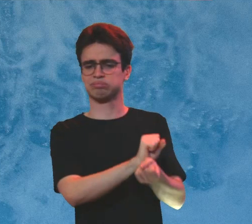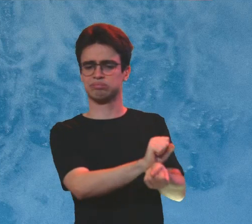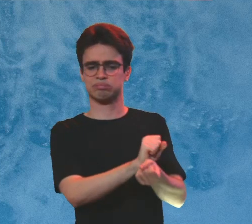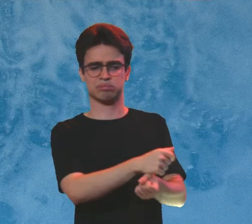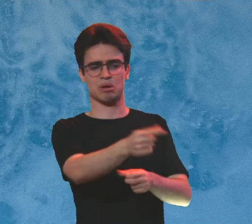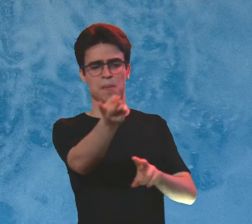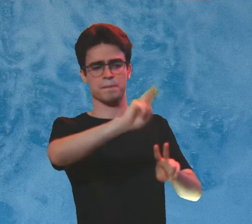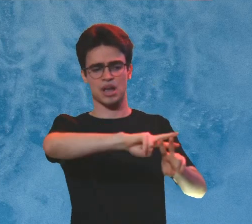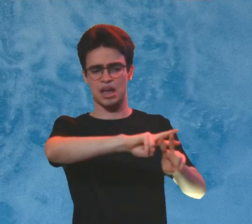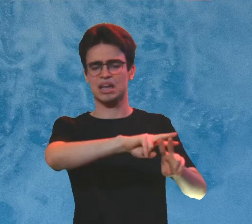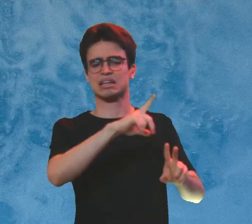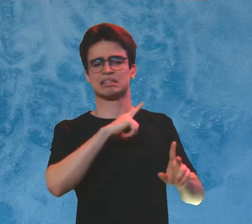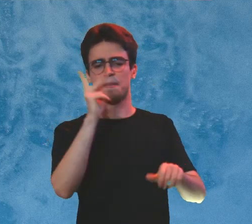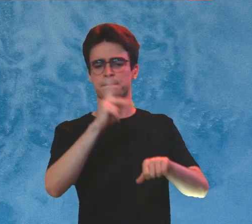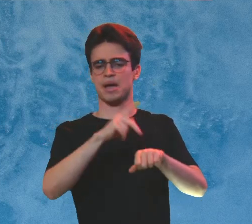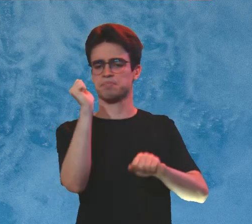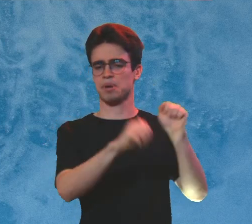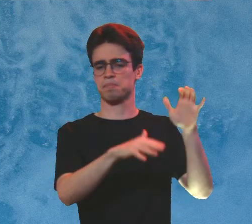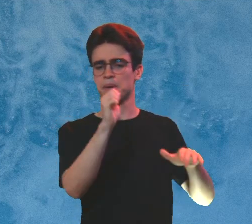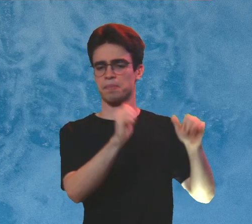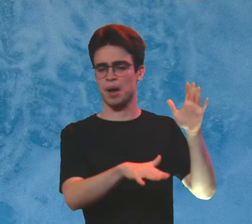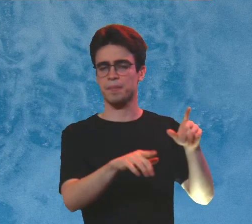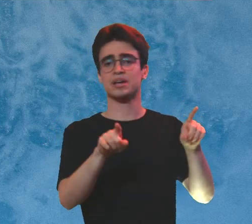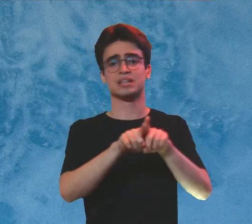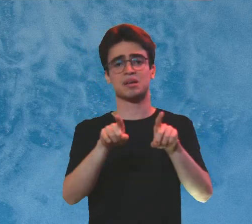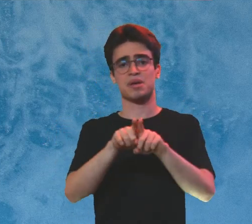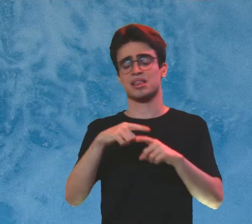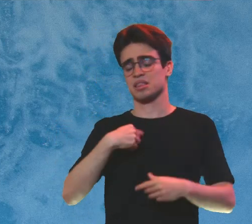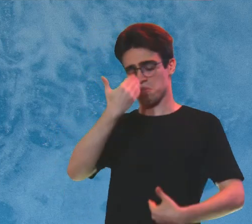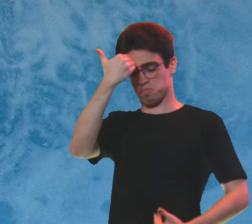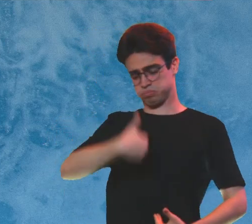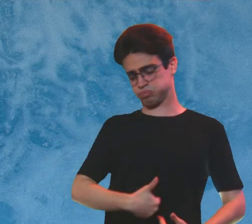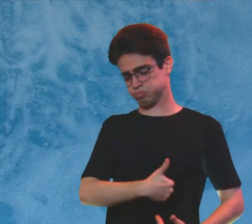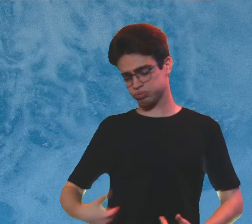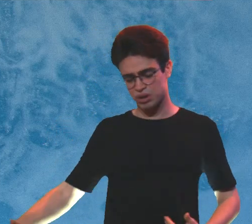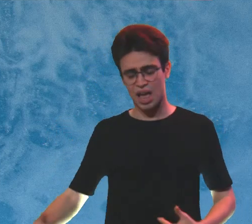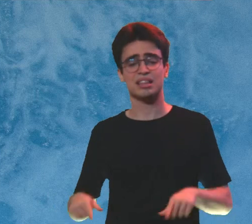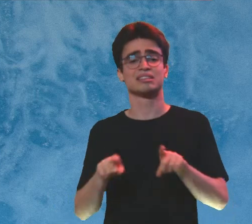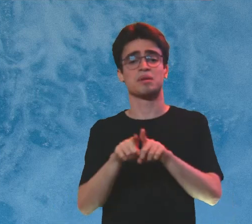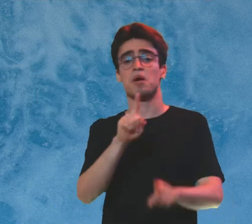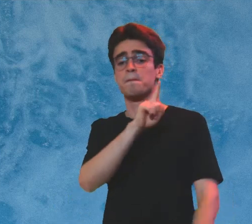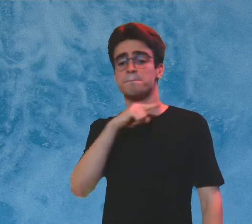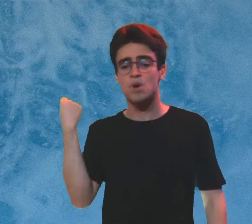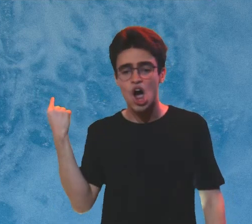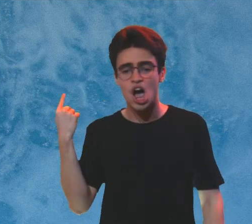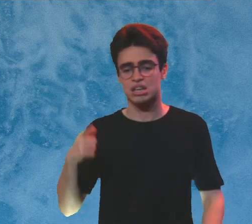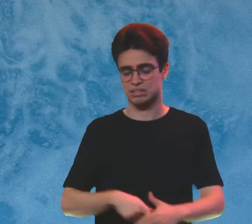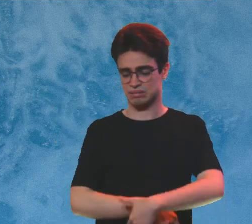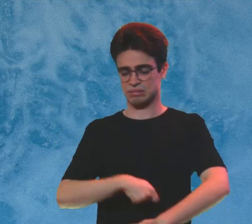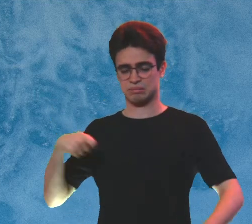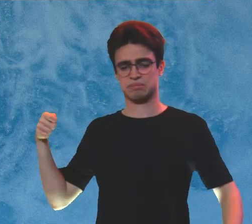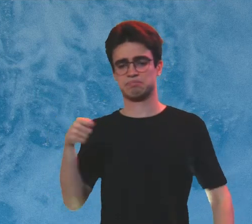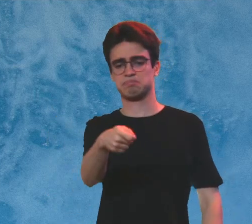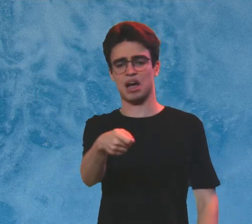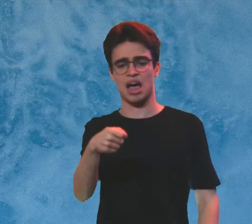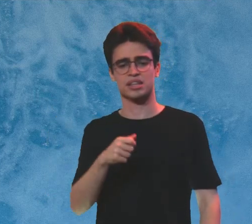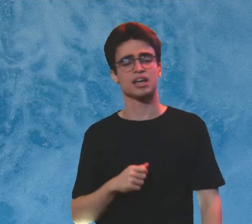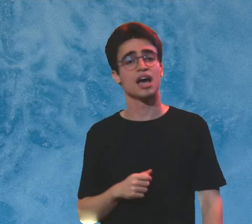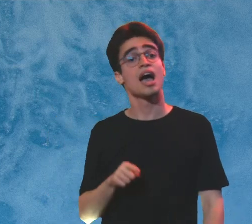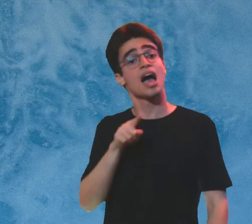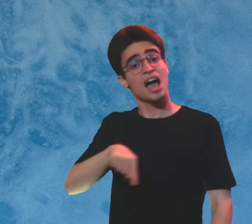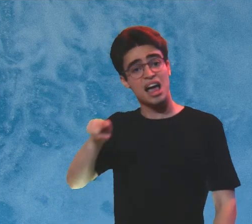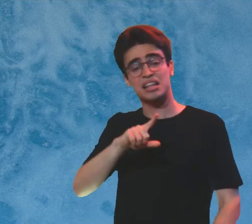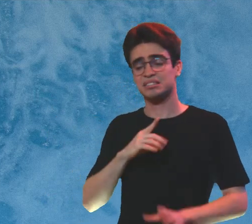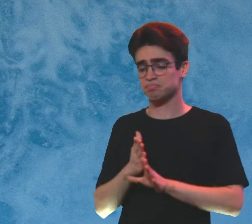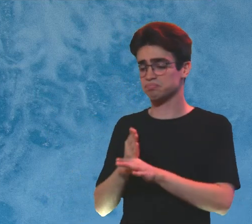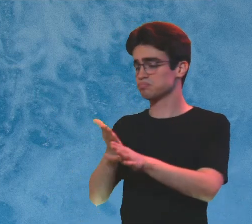colocados na prisão, apedrejados, cerrados ao meio, postos à prova, mortos ao fio da espada. Andaram errantes, vestidos